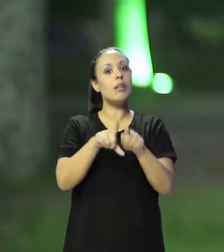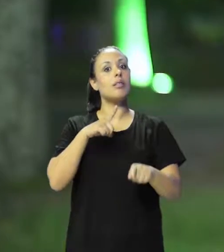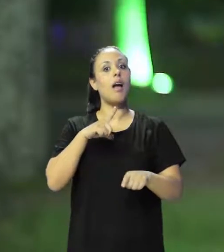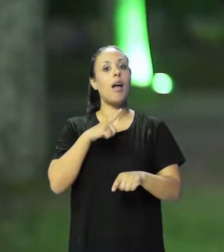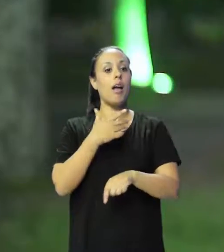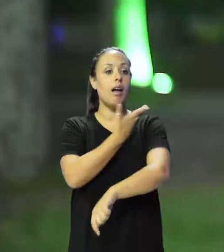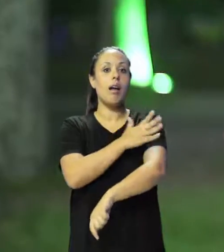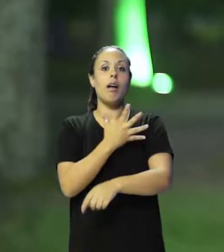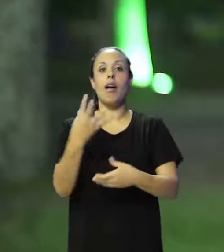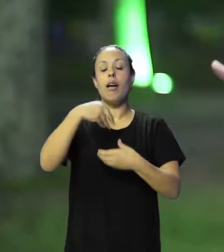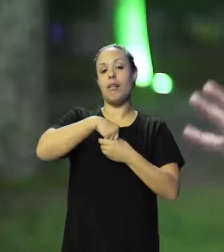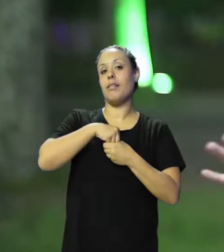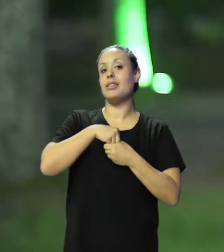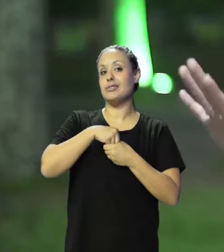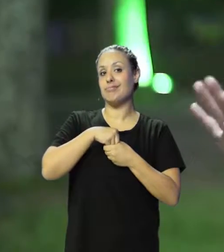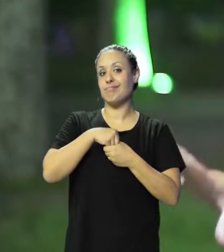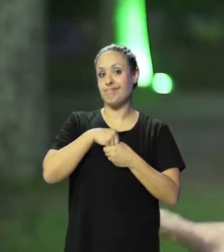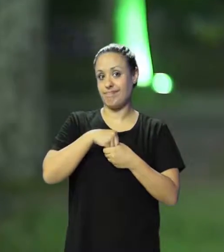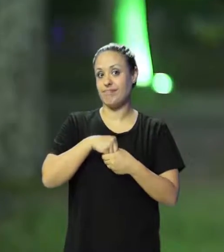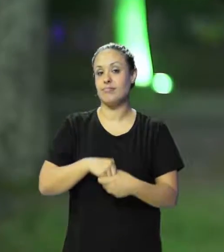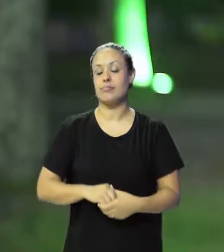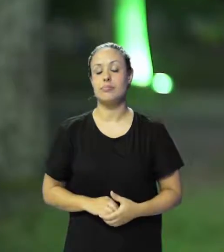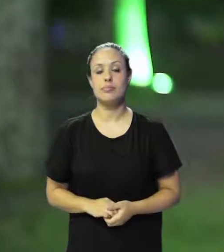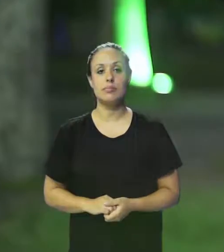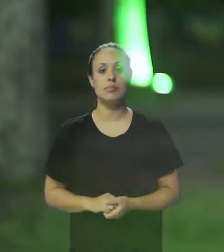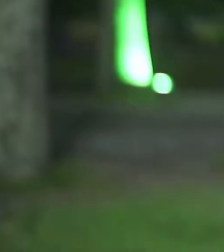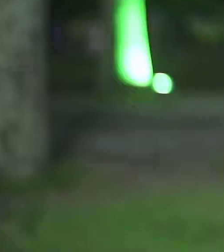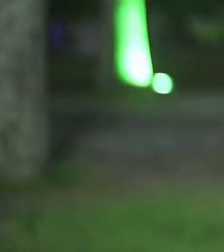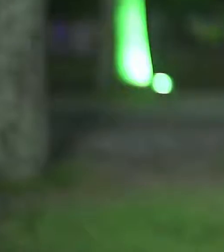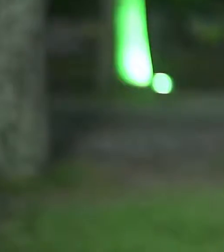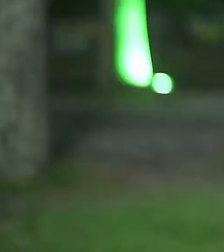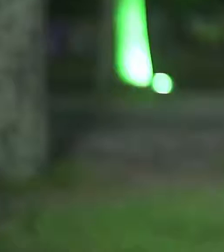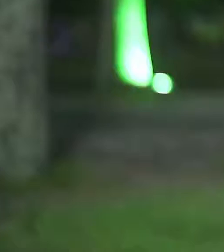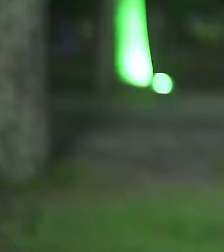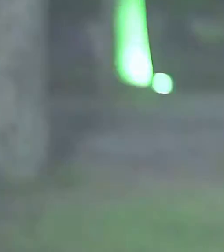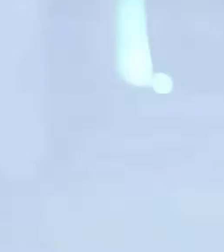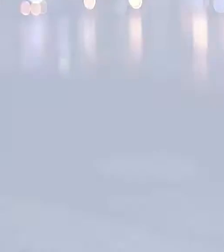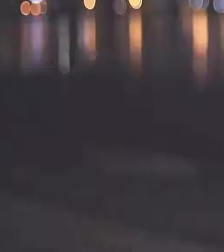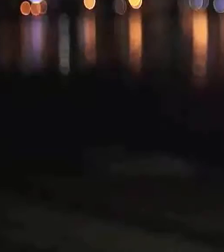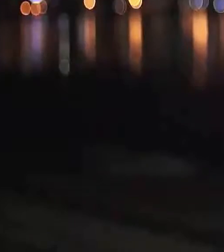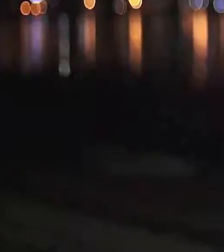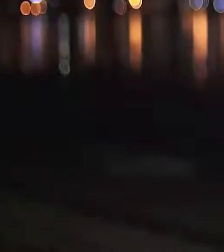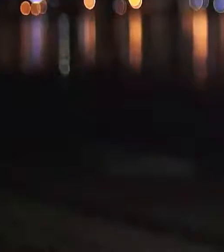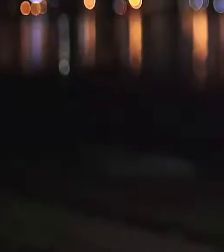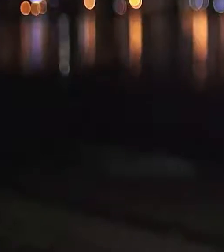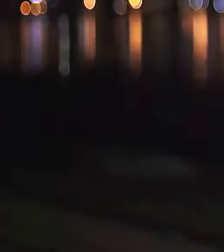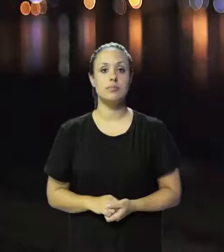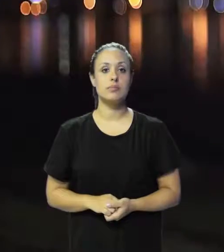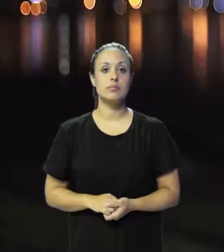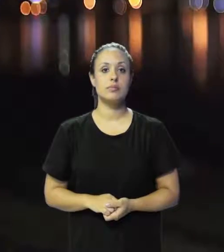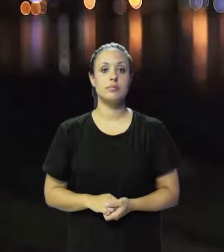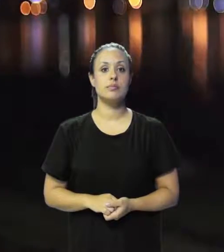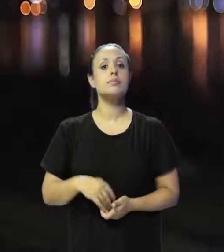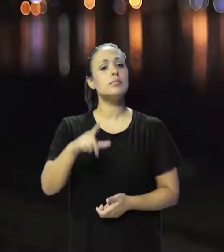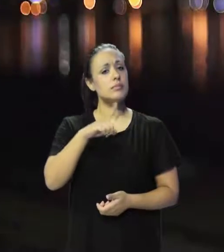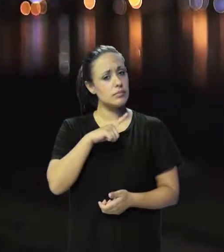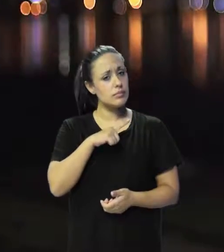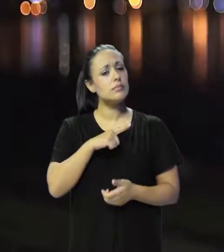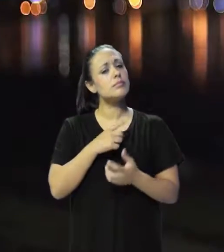reproduzem essas compreensões estereotipadas em relação aos povos indígenas. Existem muitos indígenas, né, que